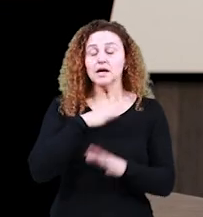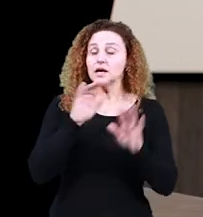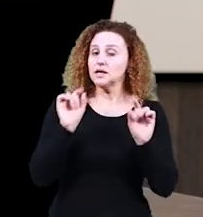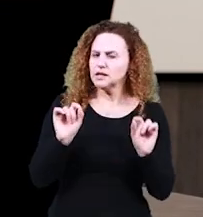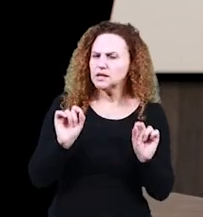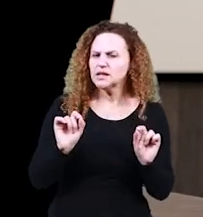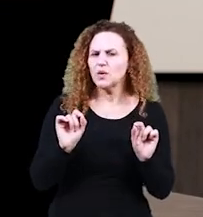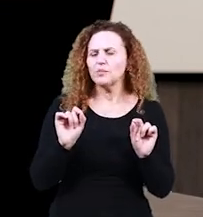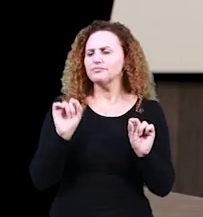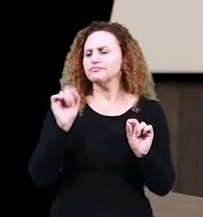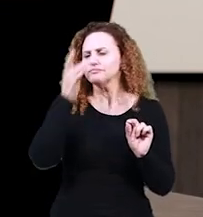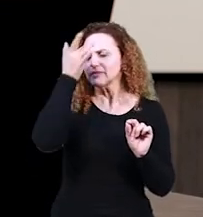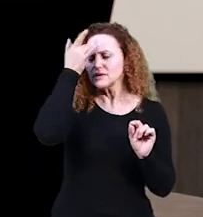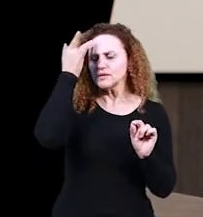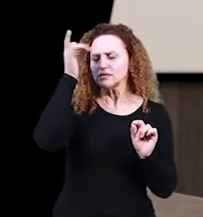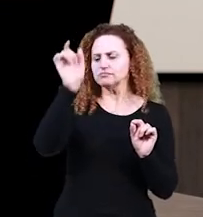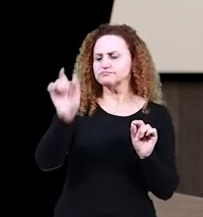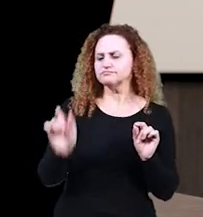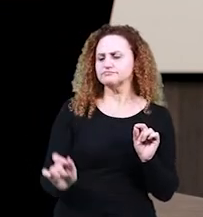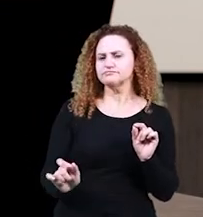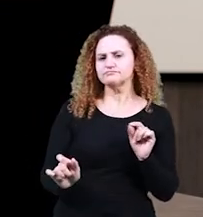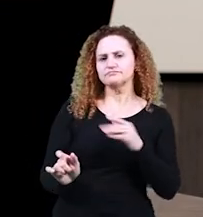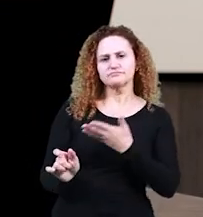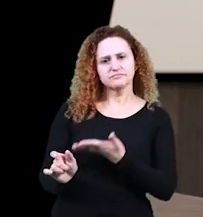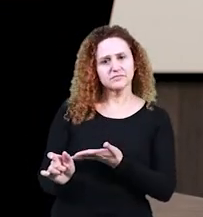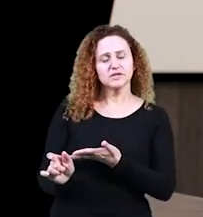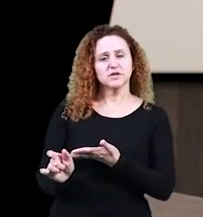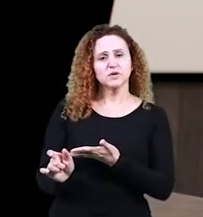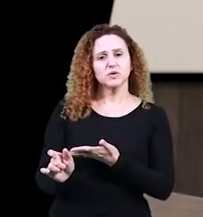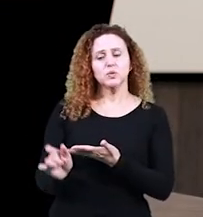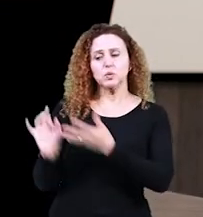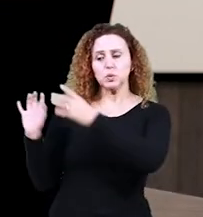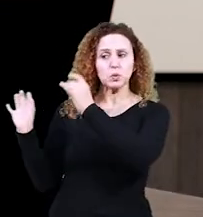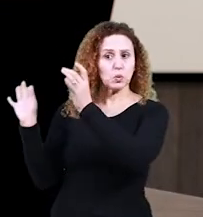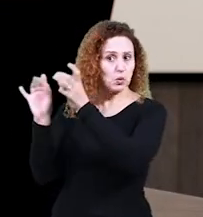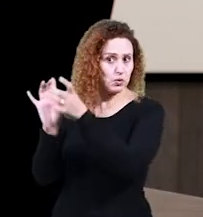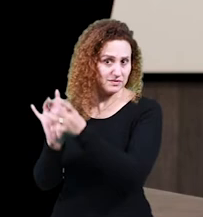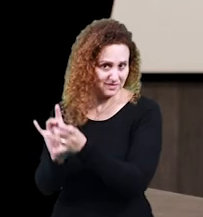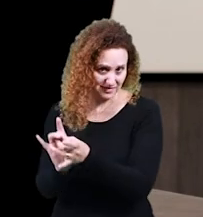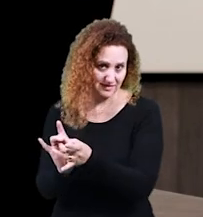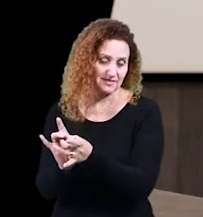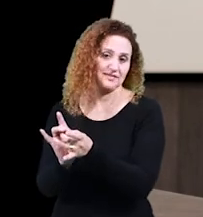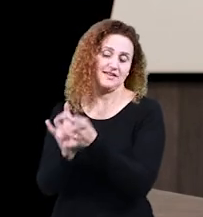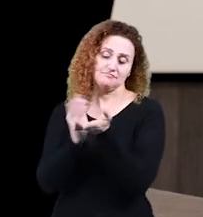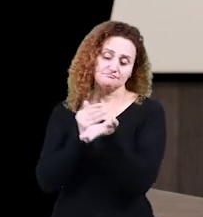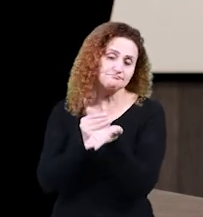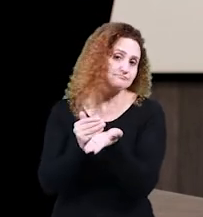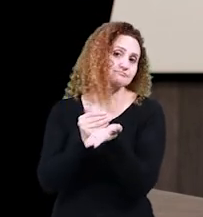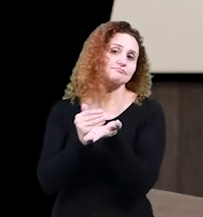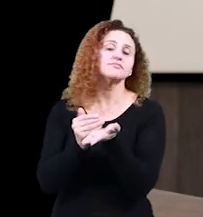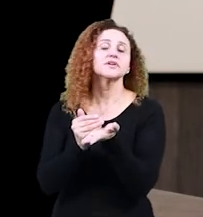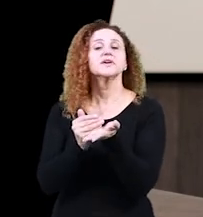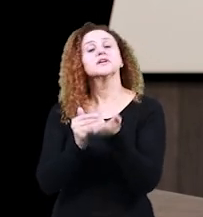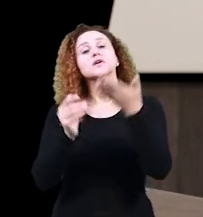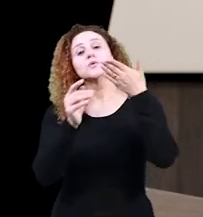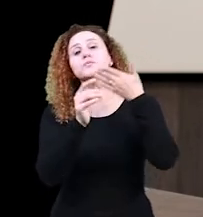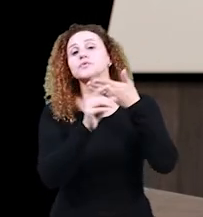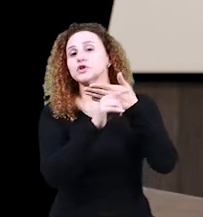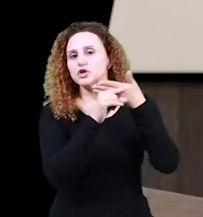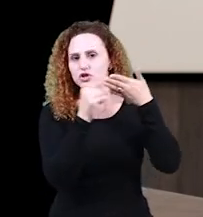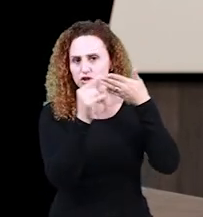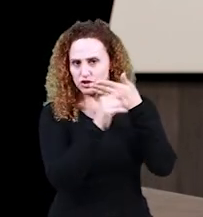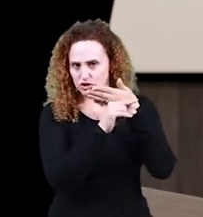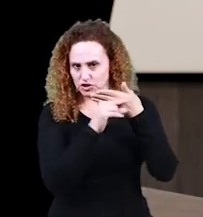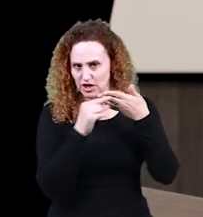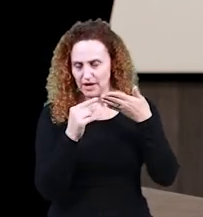deixada de lado aquele que fala né é deixado de lado o contexto da iniciação assim como só